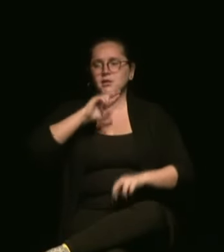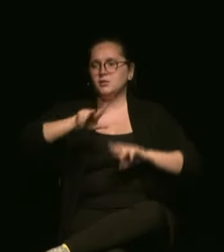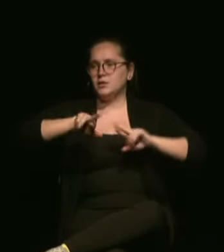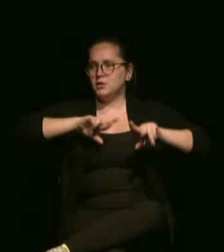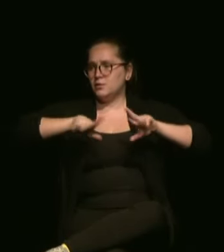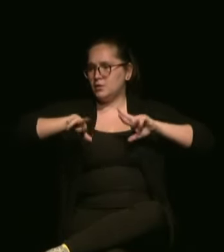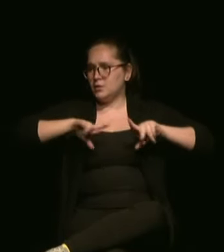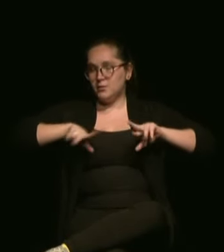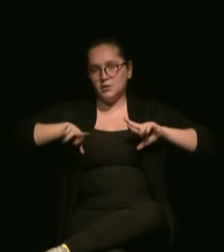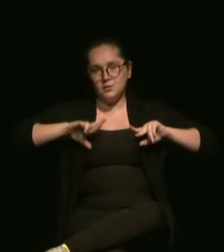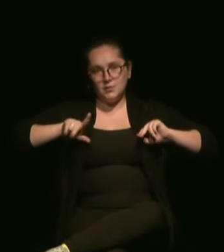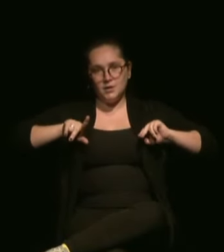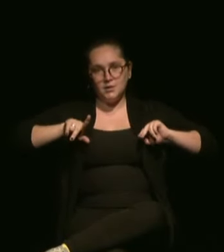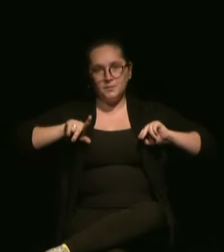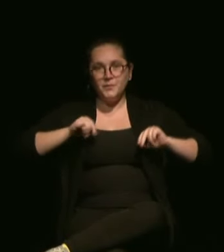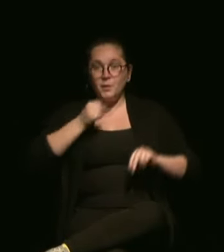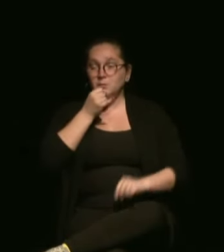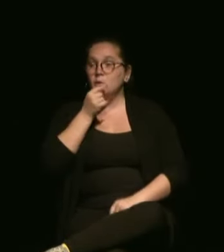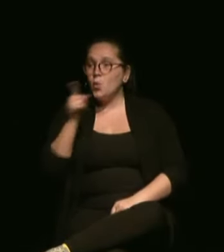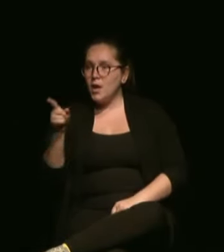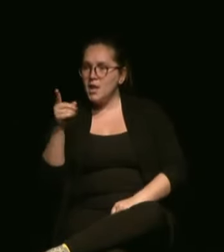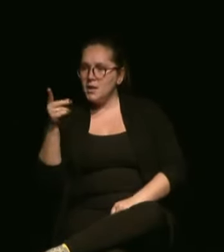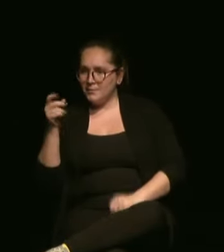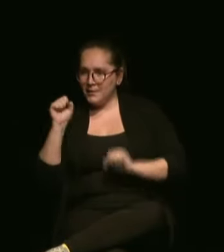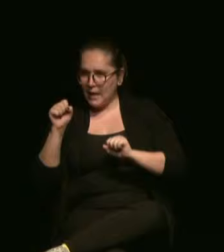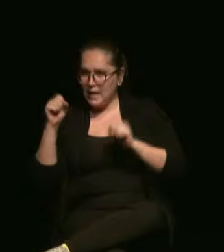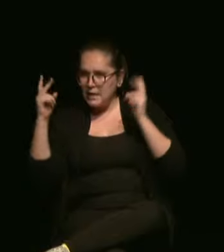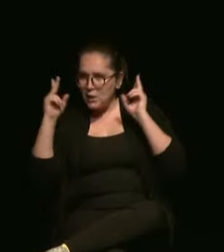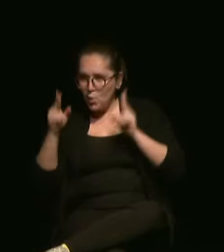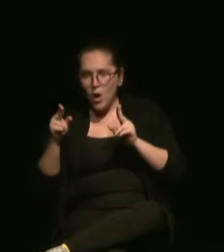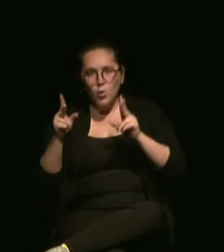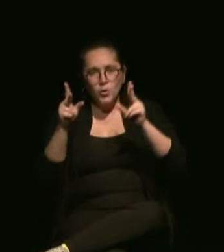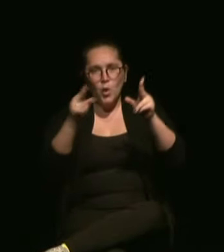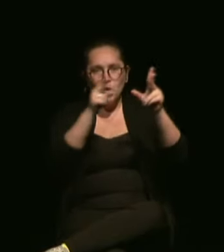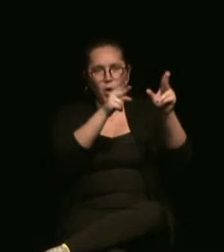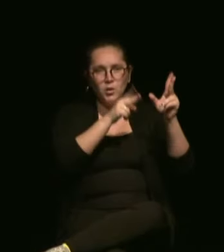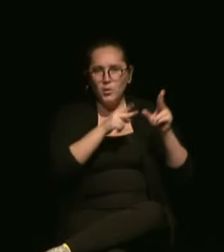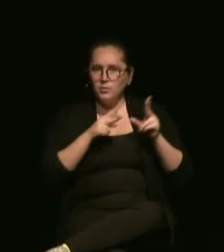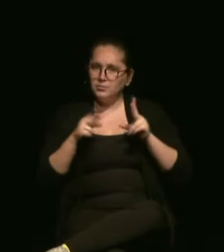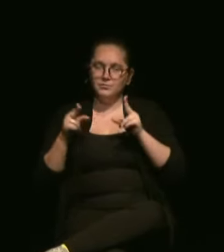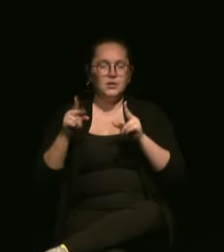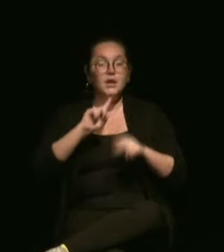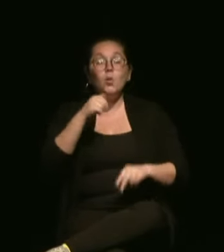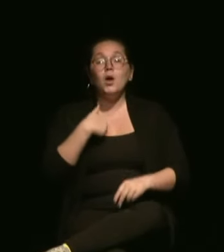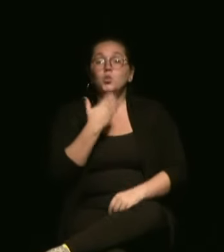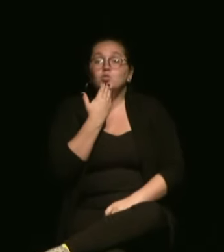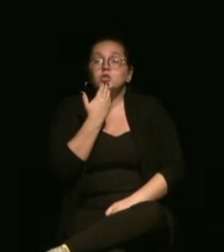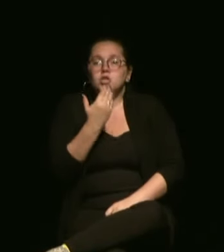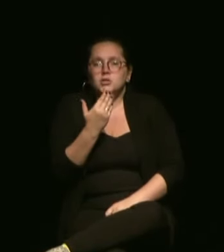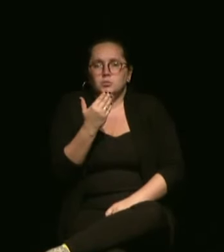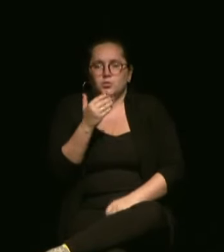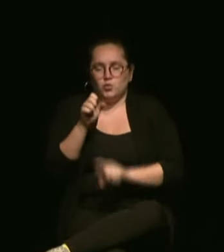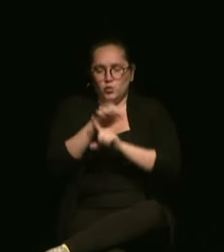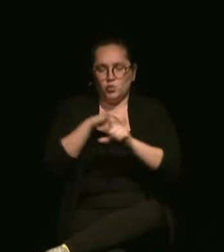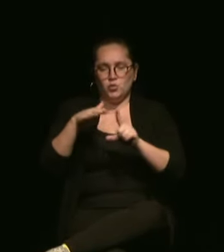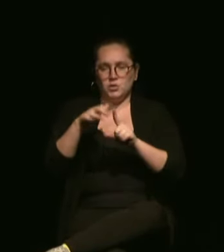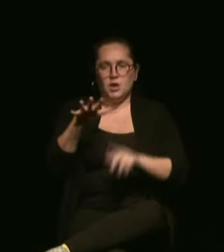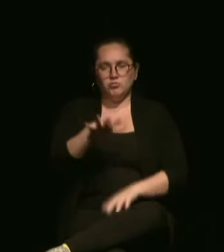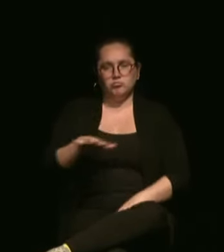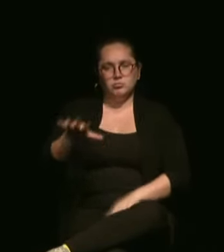portanto, intransferível. Ninguém está ali como um tipo social representando uma categoria mais geral.